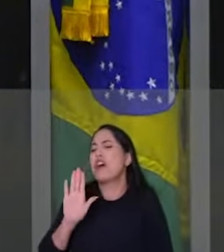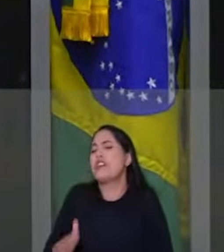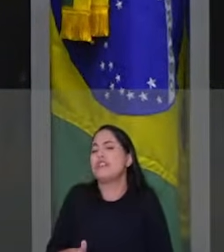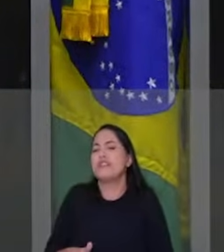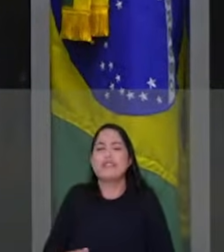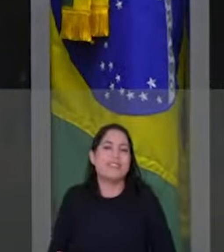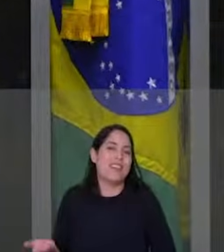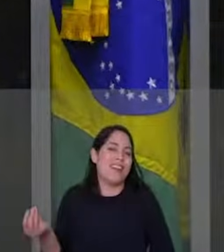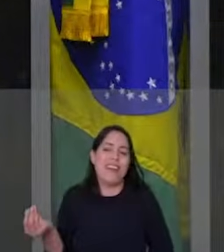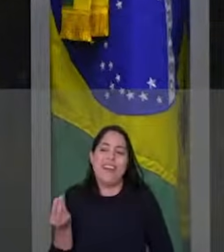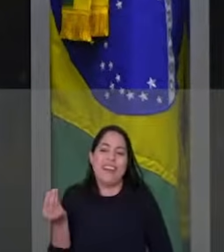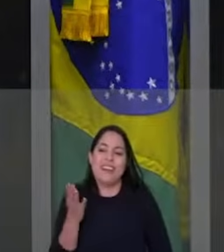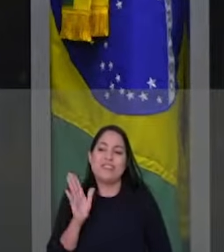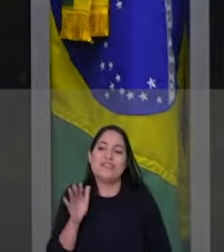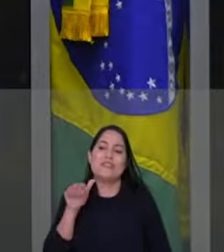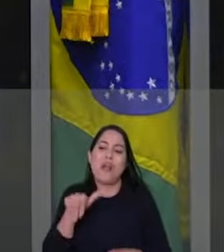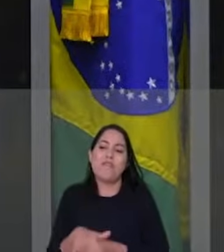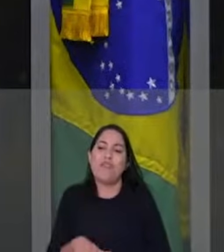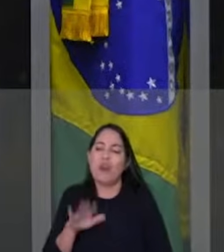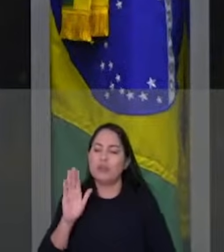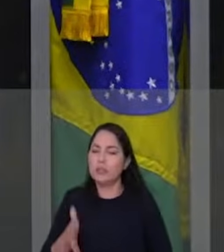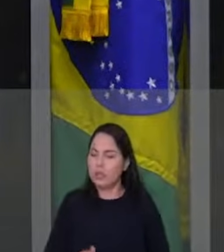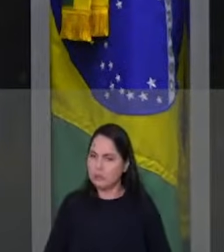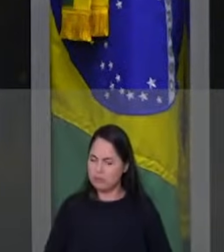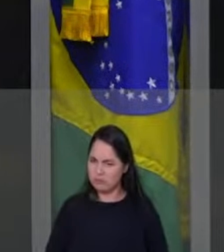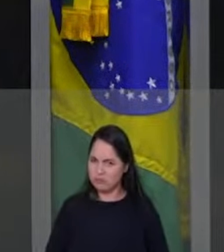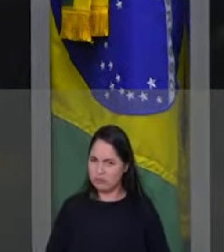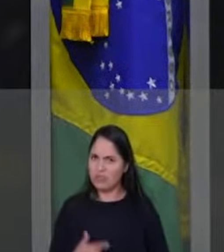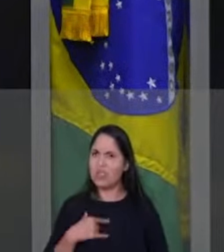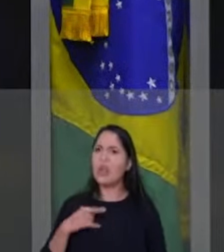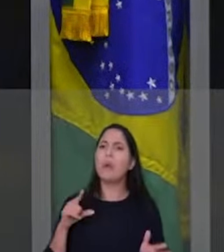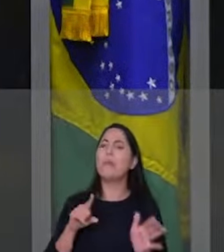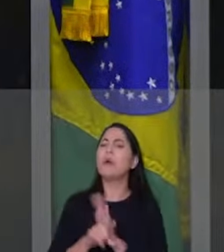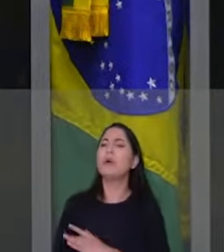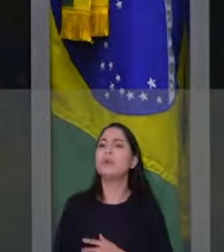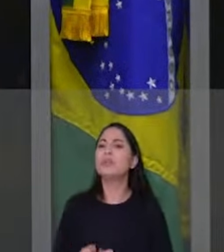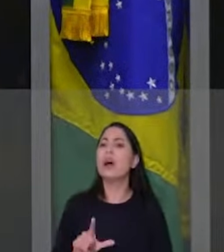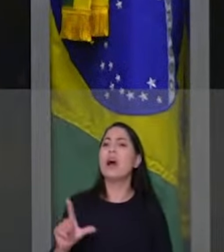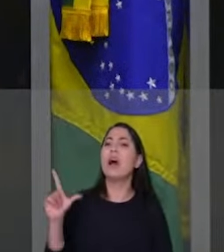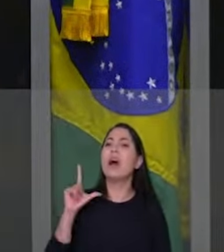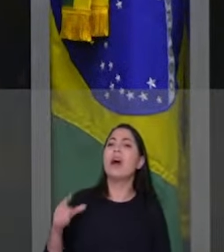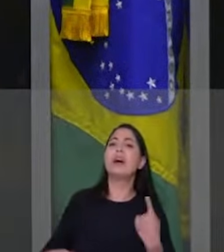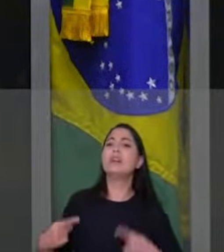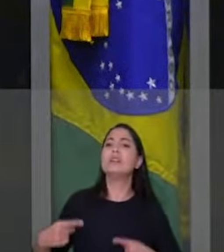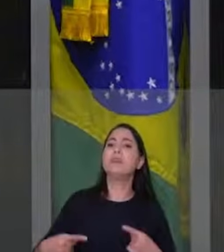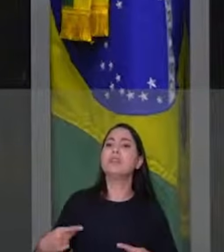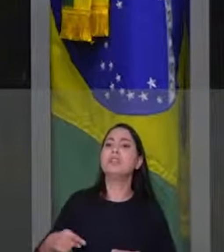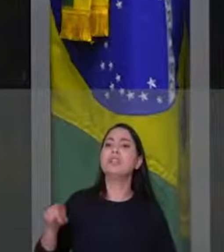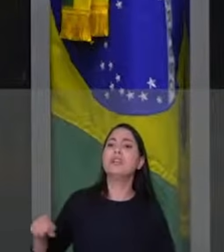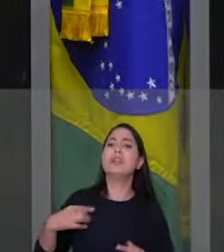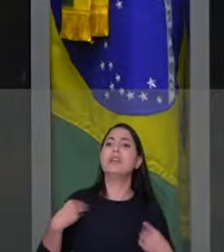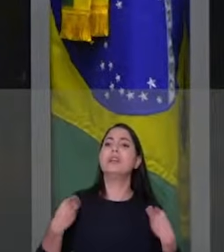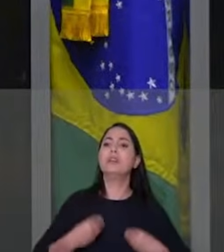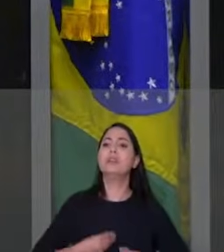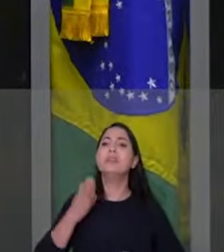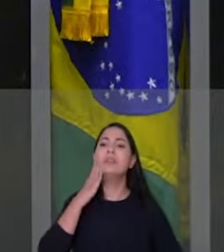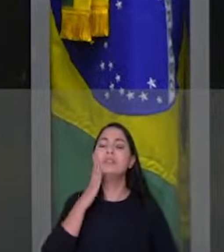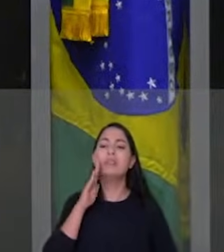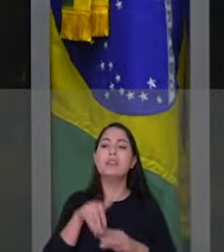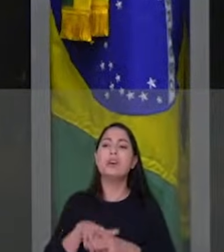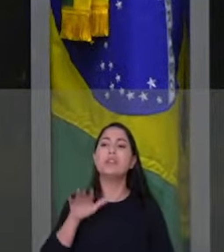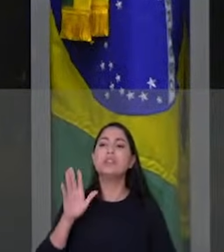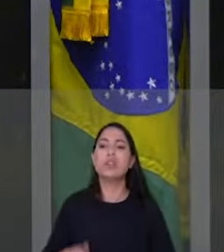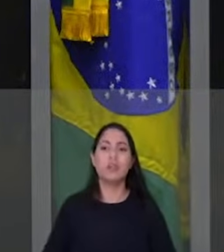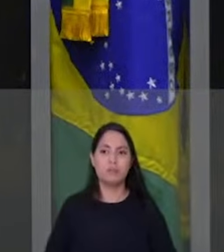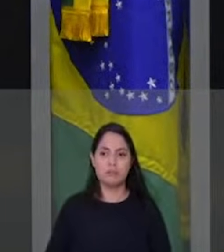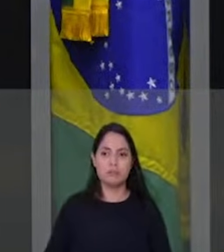votos suficientes. E eu pergunto, presidente, como é que antes de uma sabatina o ministro já sabe que tem os votos? Ele